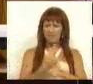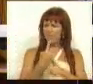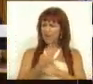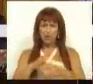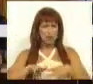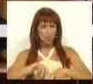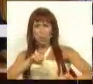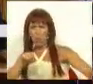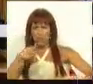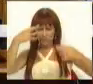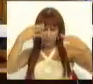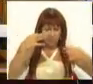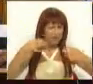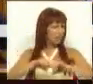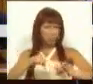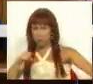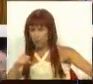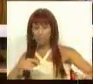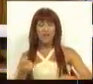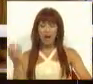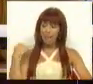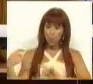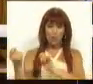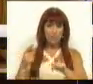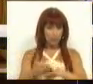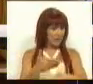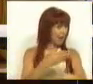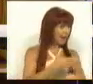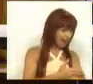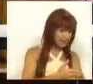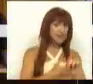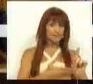de consensos. Há pouco, no debate que nos antecedeu este,